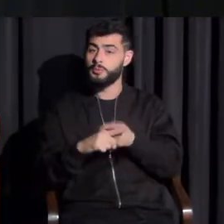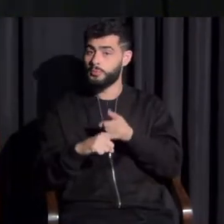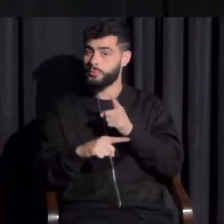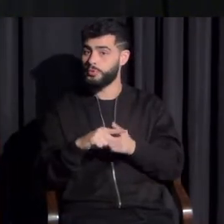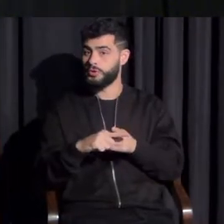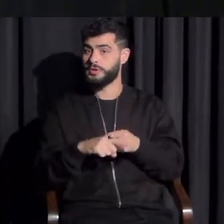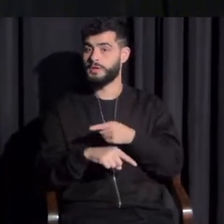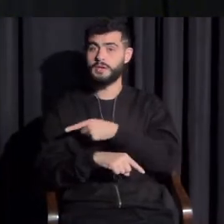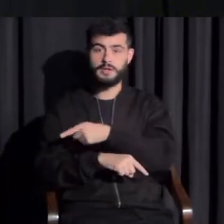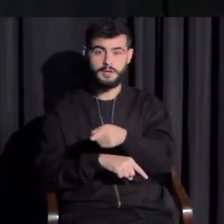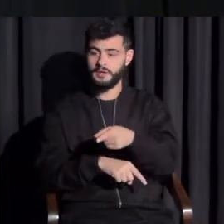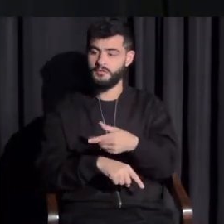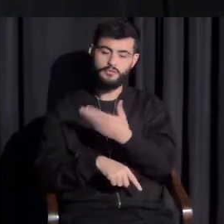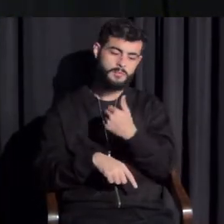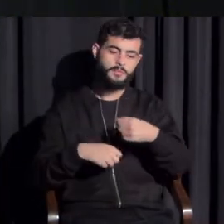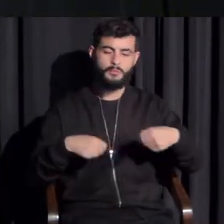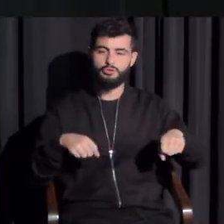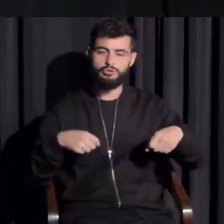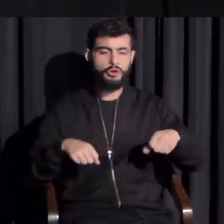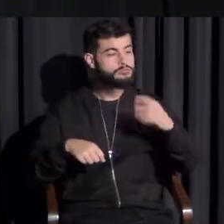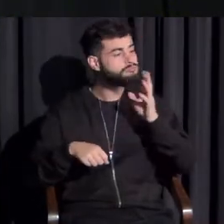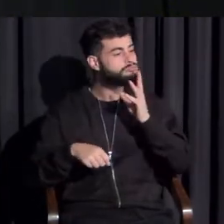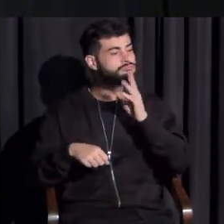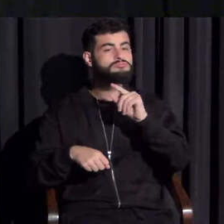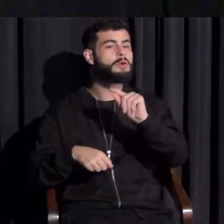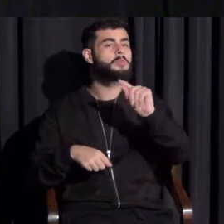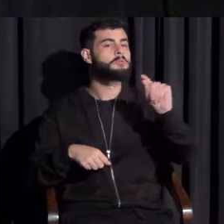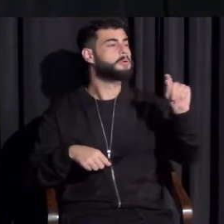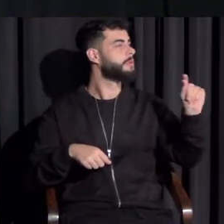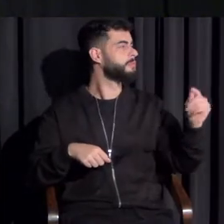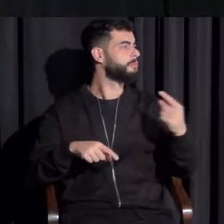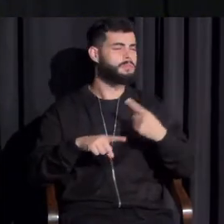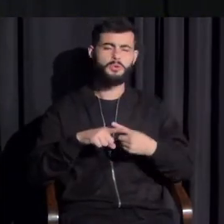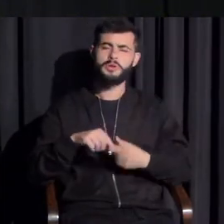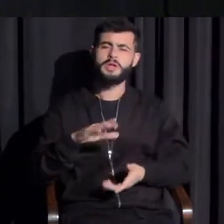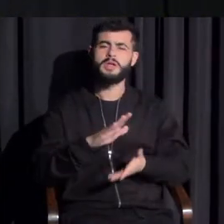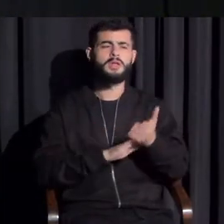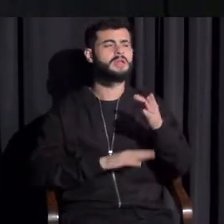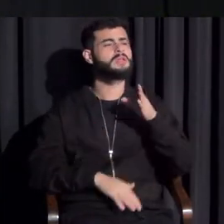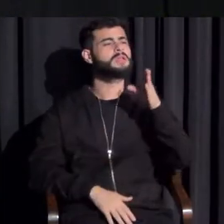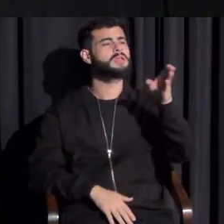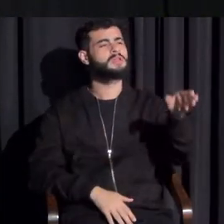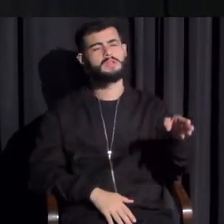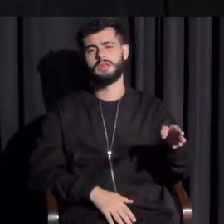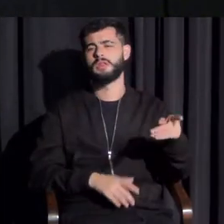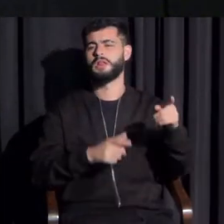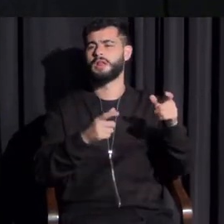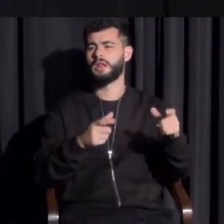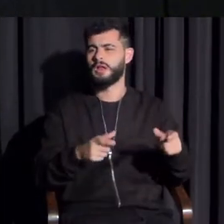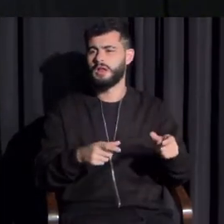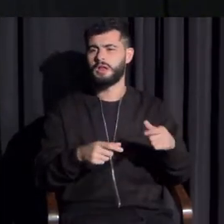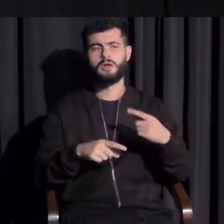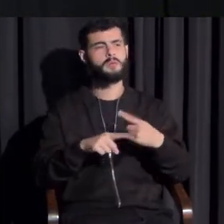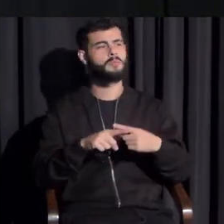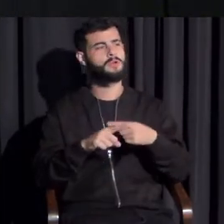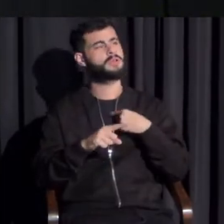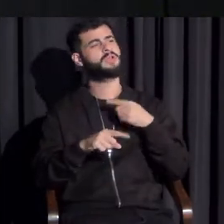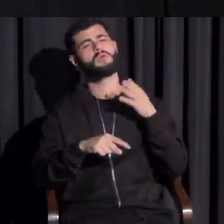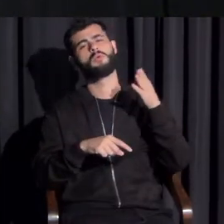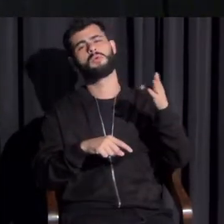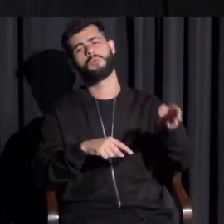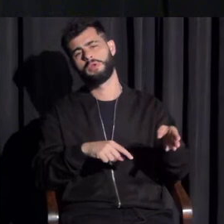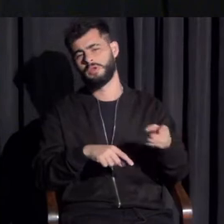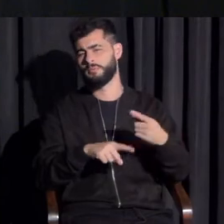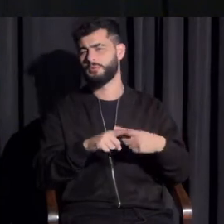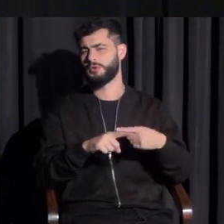nas motocas e fala, mas a gente está aqui na Praça da República, por que que eu ia lá? Não vou citar os lugares, mas por que que eu ia no lugar tal e tal